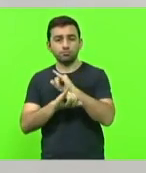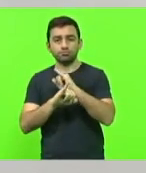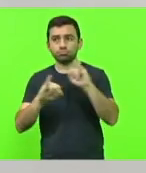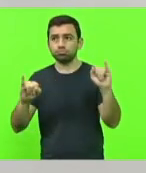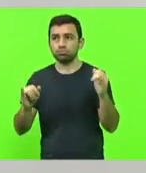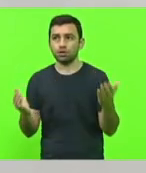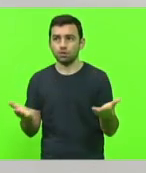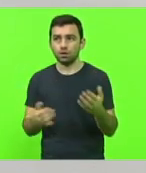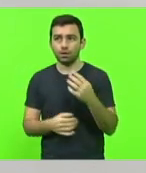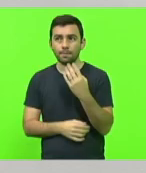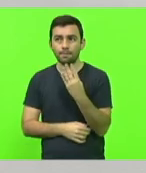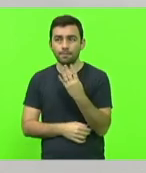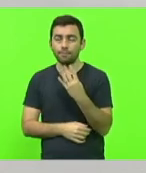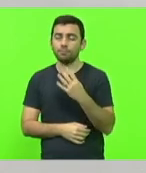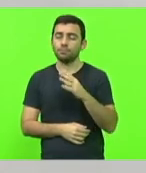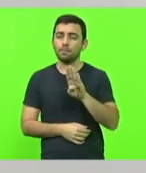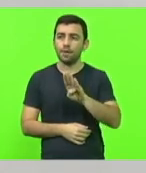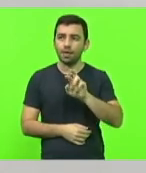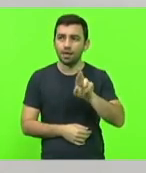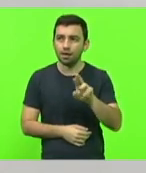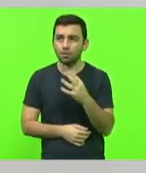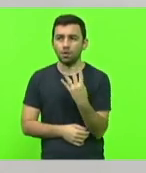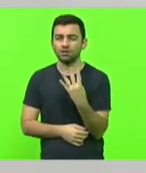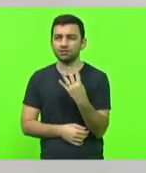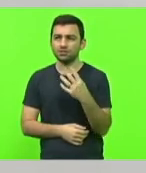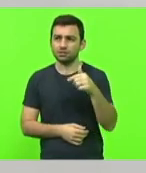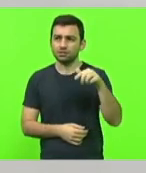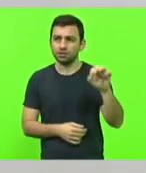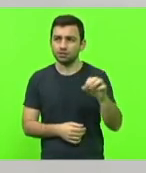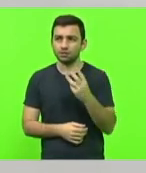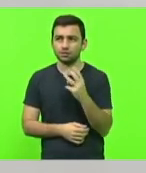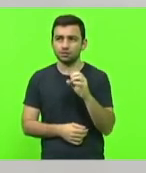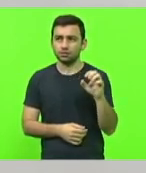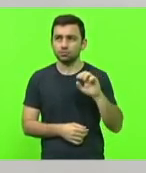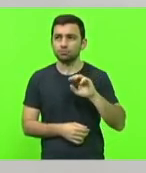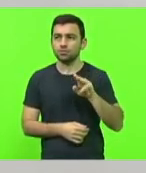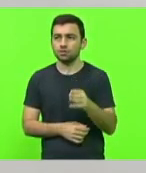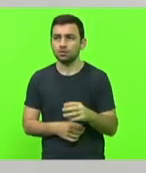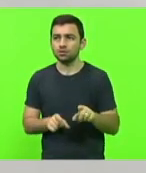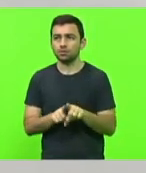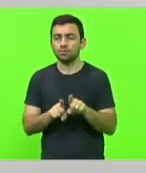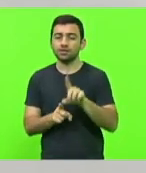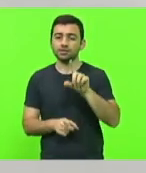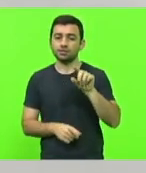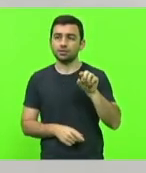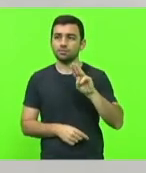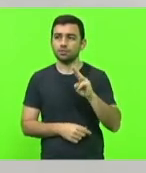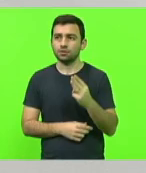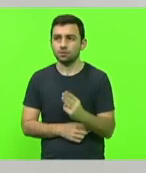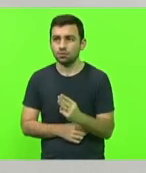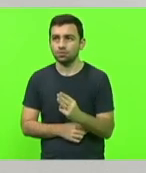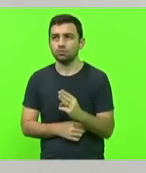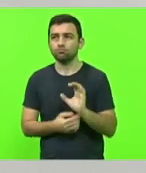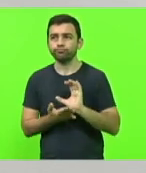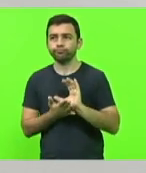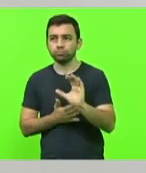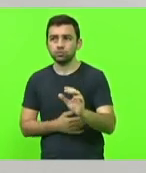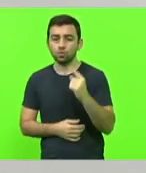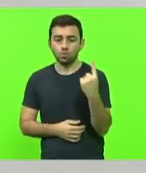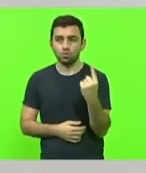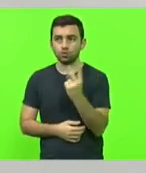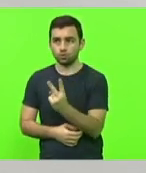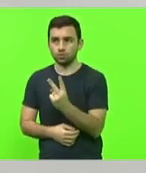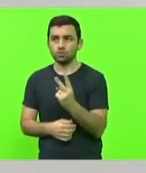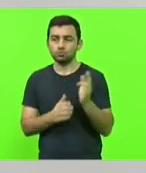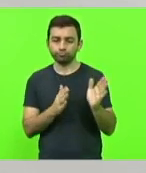Na BR-470, de Navegantes a Indaial, 300 milhões para ampliação, 100 milhões para um dos lotes 1 e 2, e outros